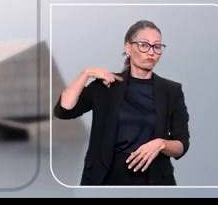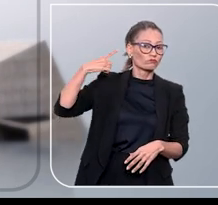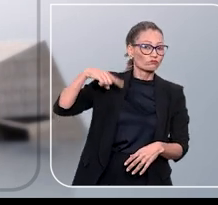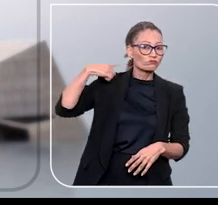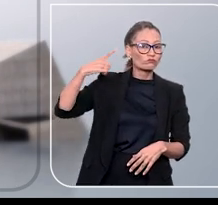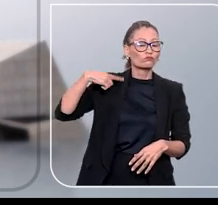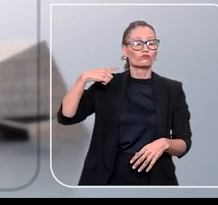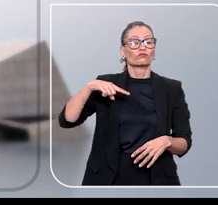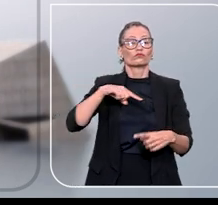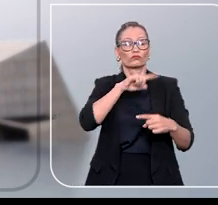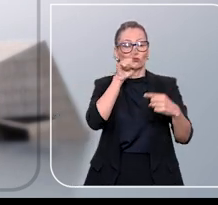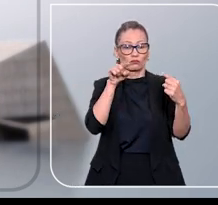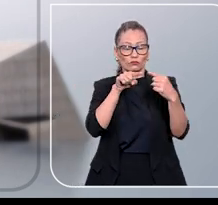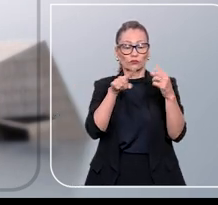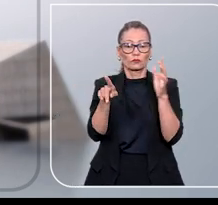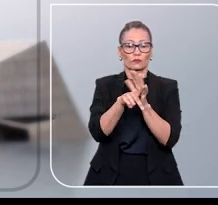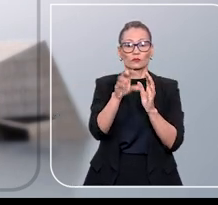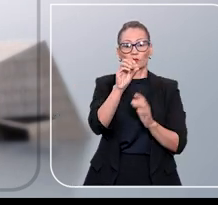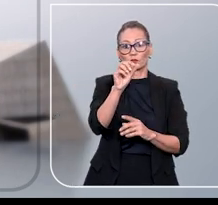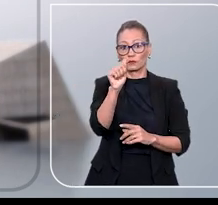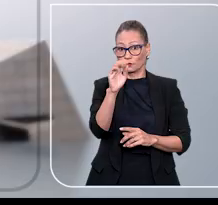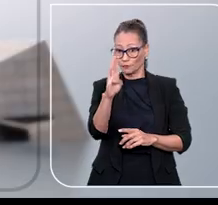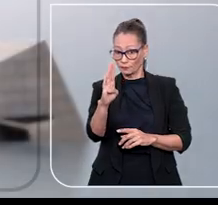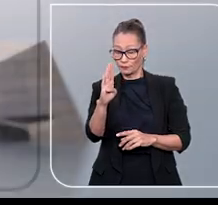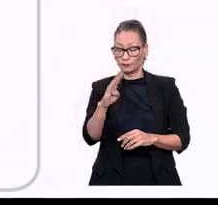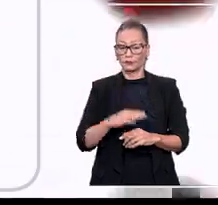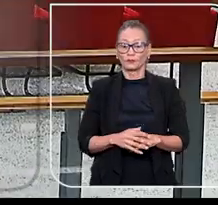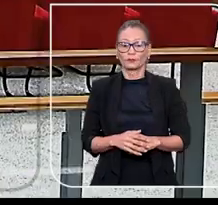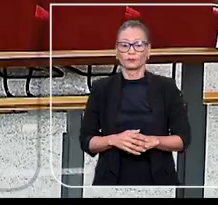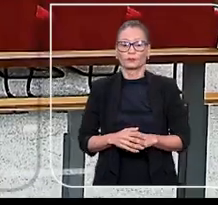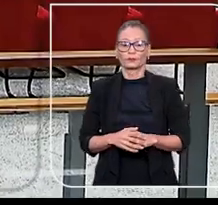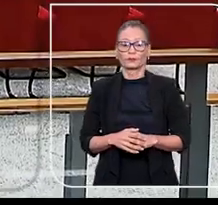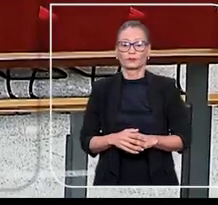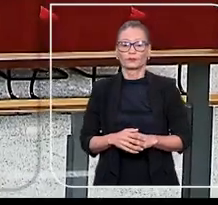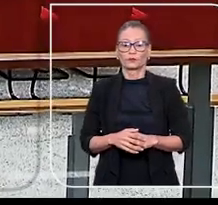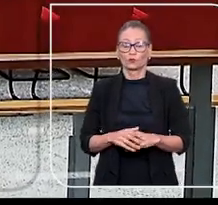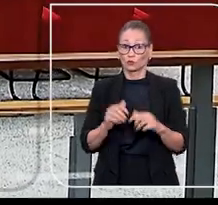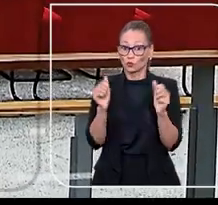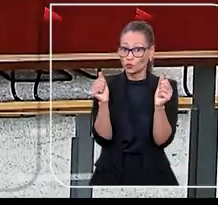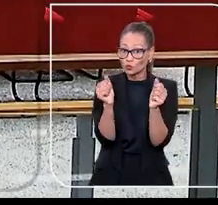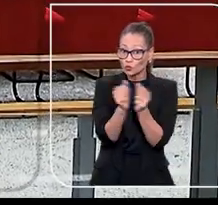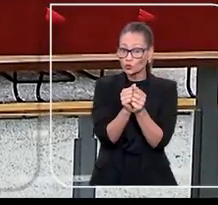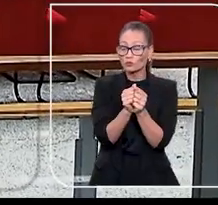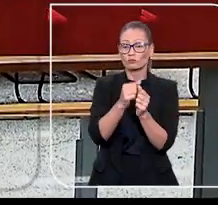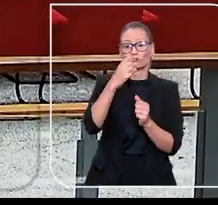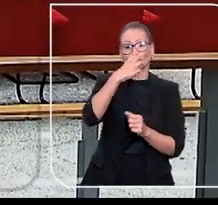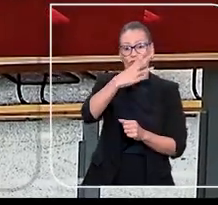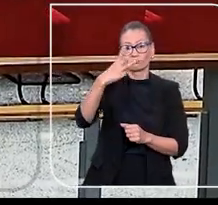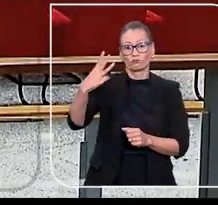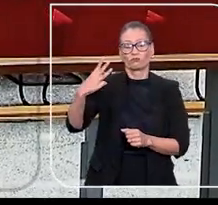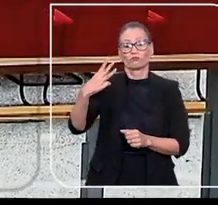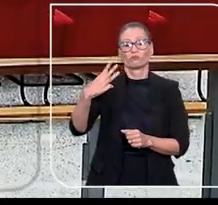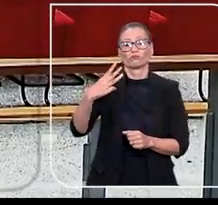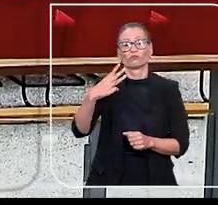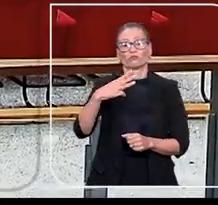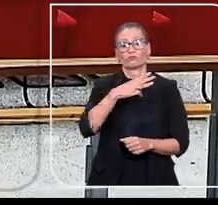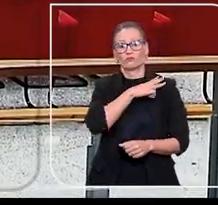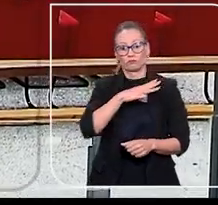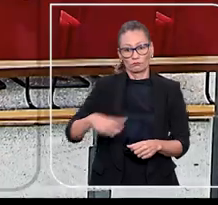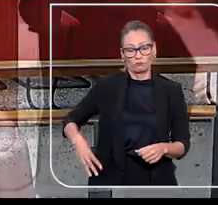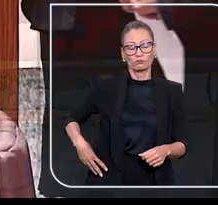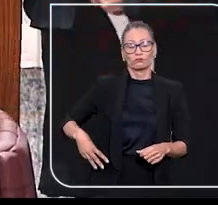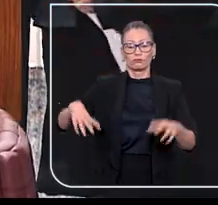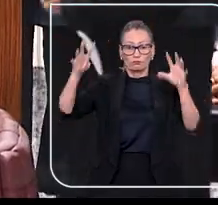indicados pela Ordem dos Advogados do Brasil. Juntos, os 33 ministros do tribunal